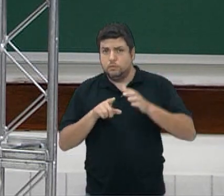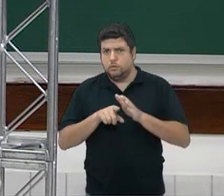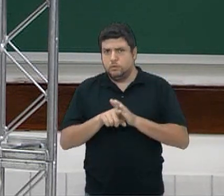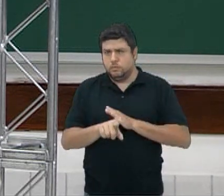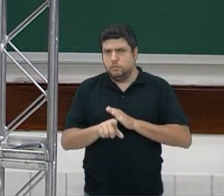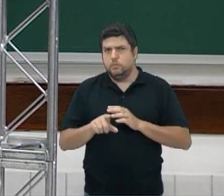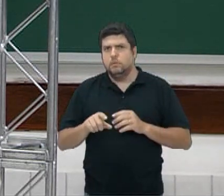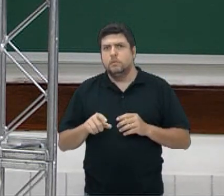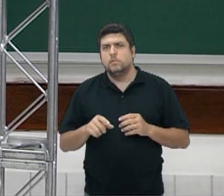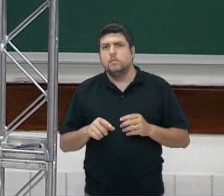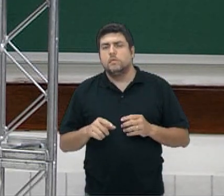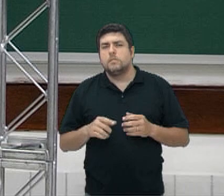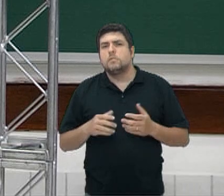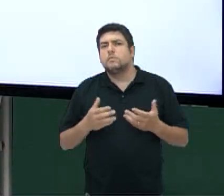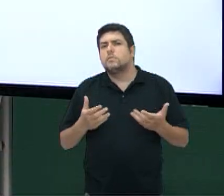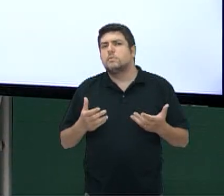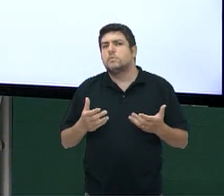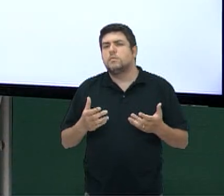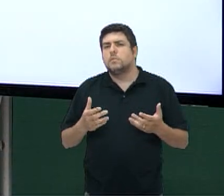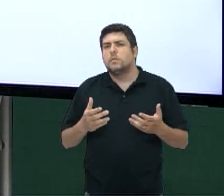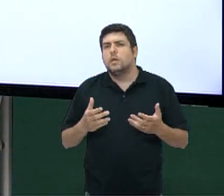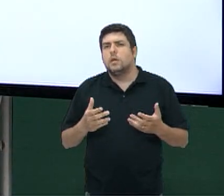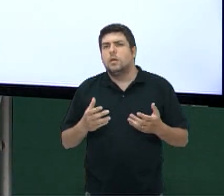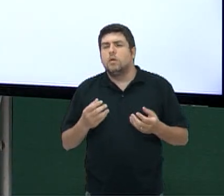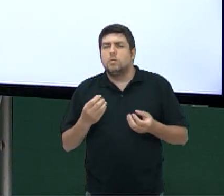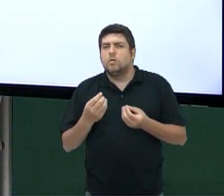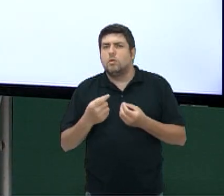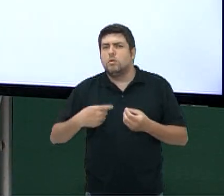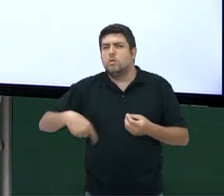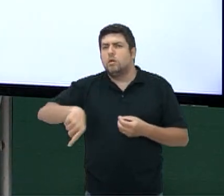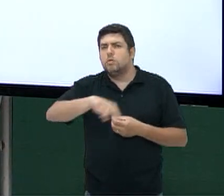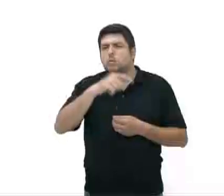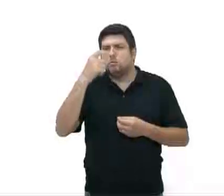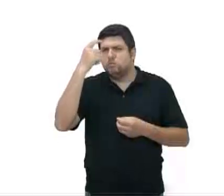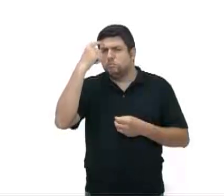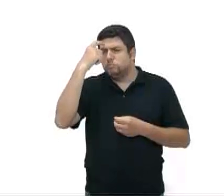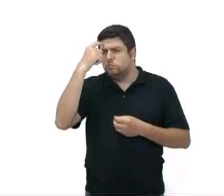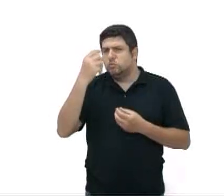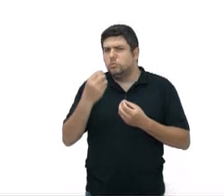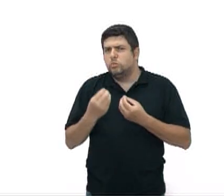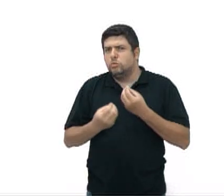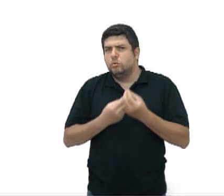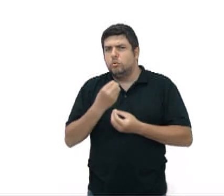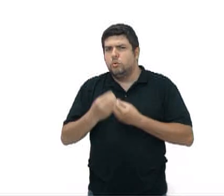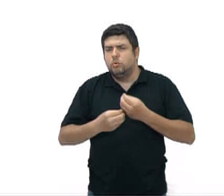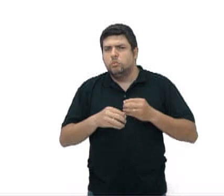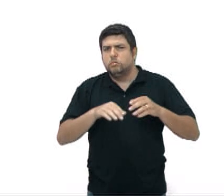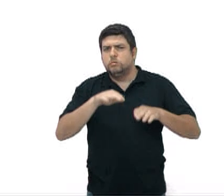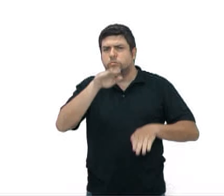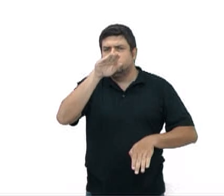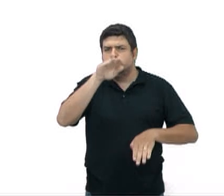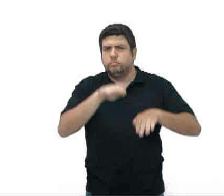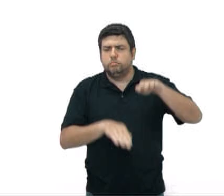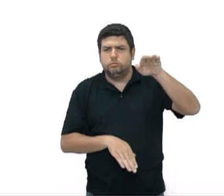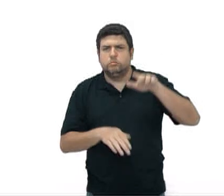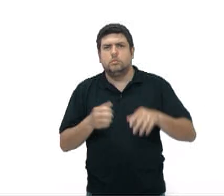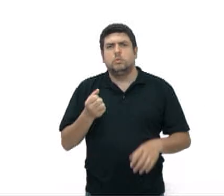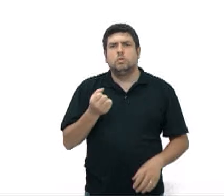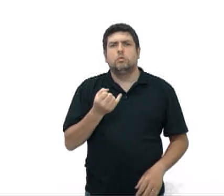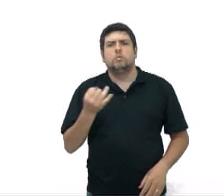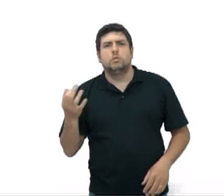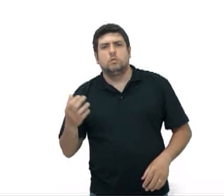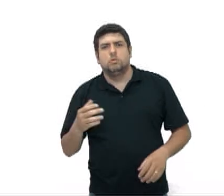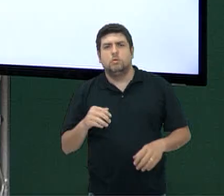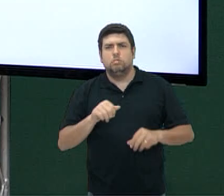ele praticamente perguntou para nós sobre a questão da quantidade de movimento. Quantidade de movimento da vovó varia ou não